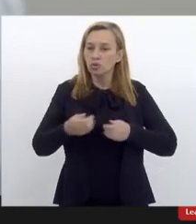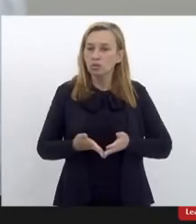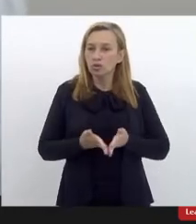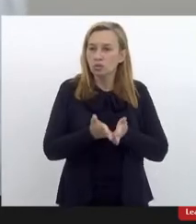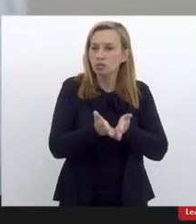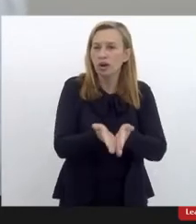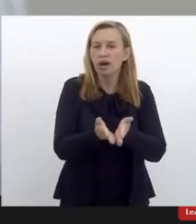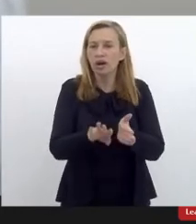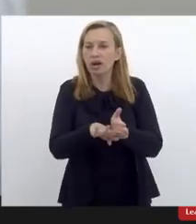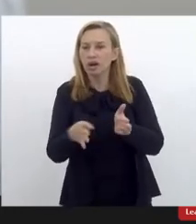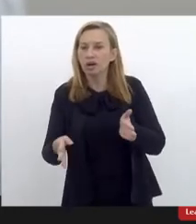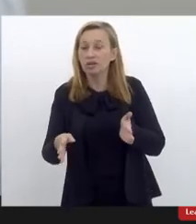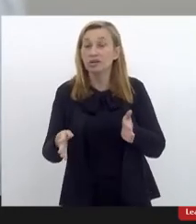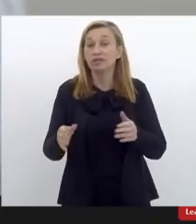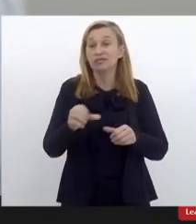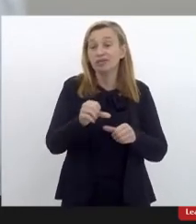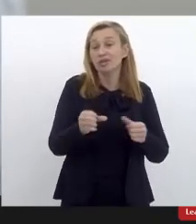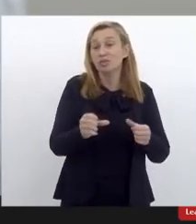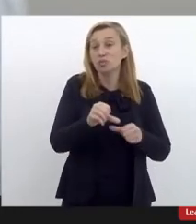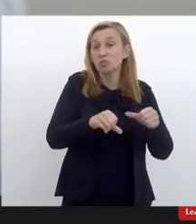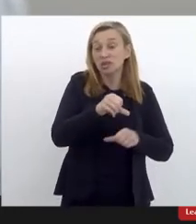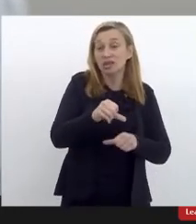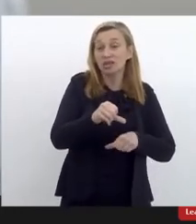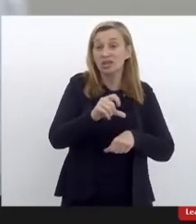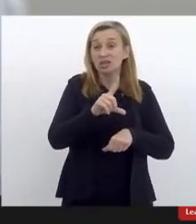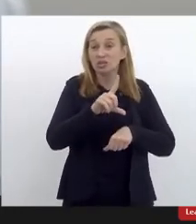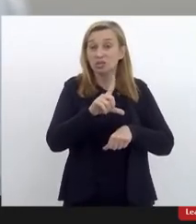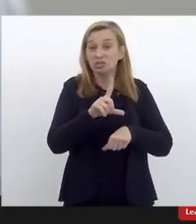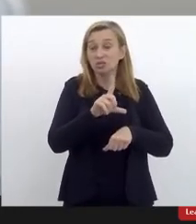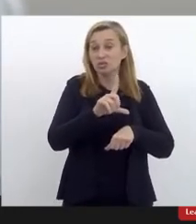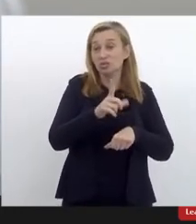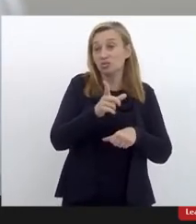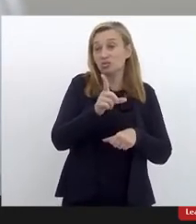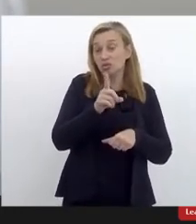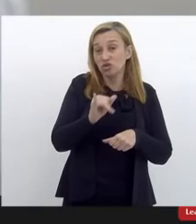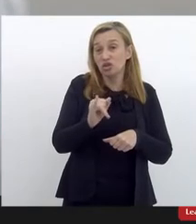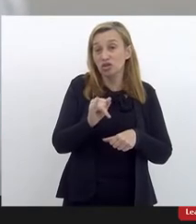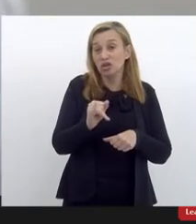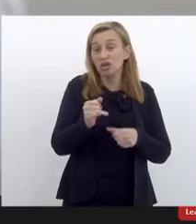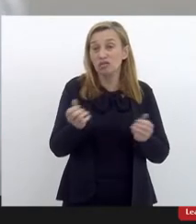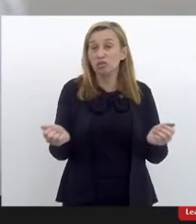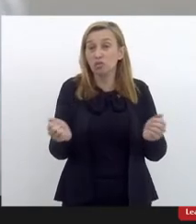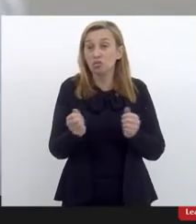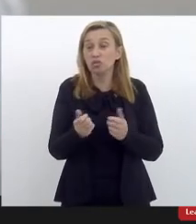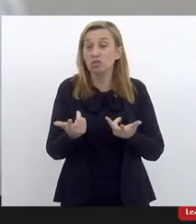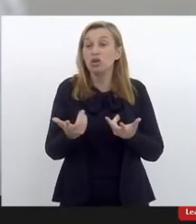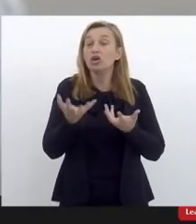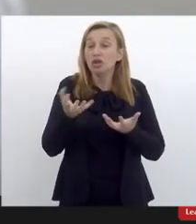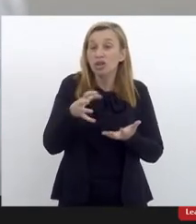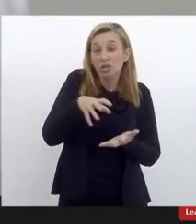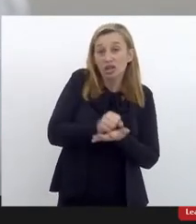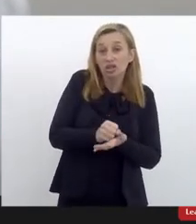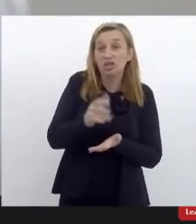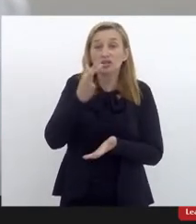hoje, acabou ficando ficaram essas agendas superpostas, mas eu queria muito que o Flávio registrasse as respostas